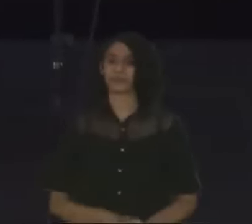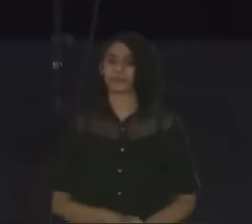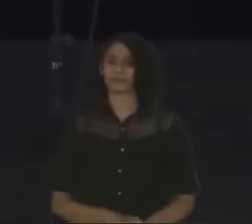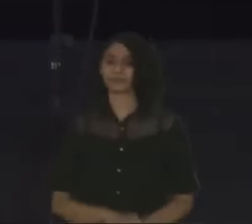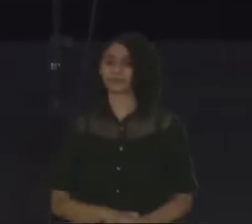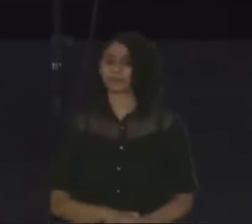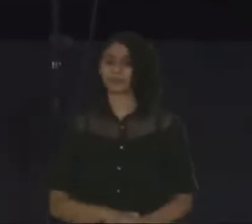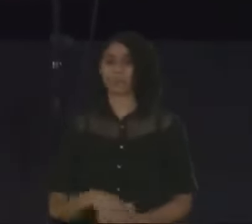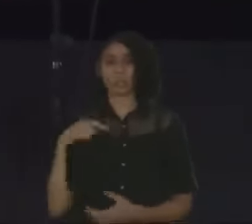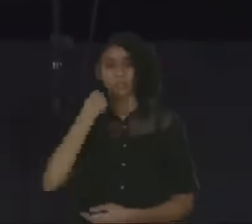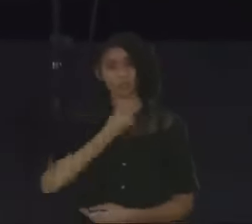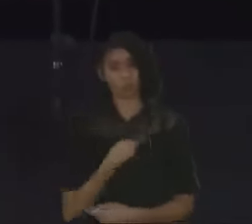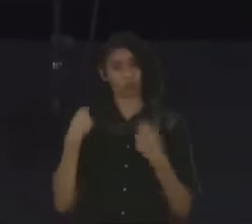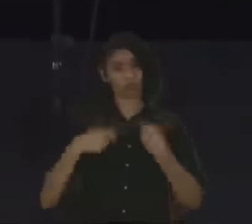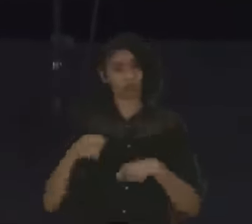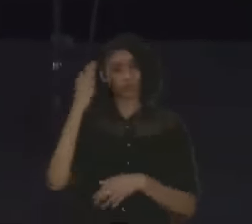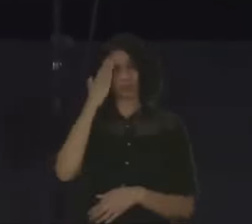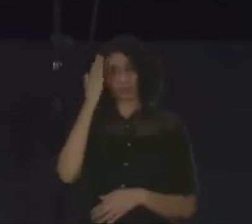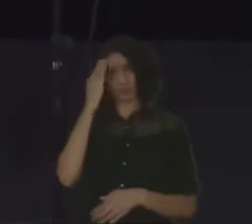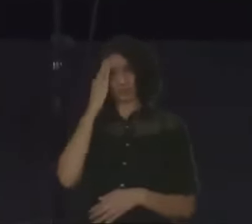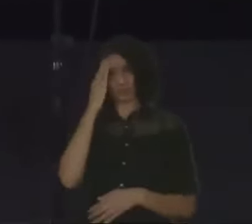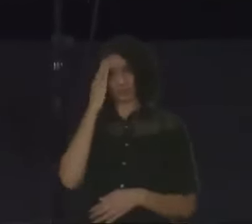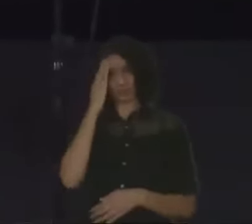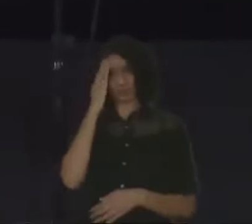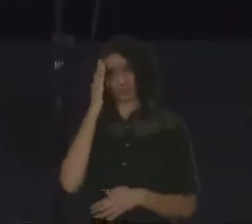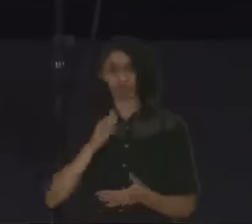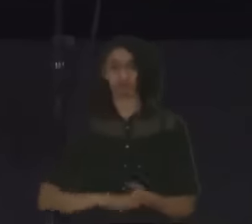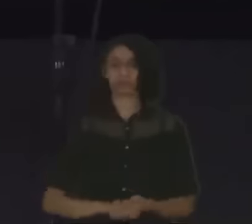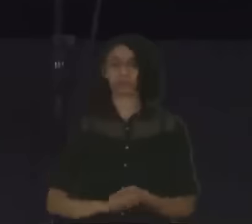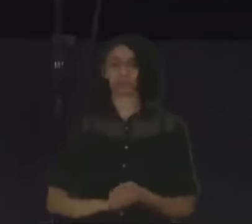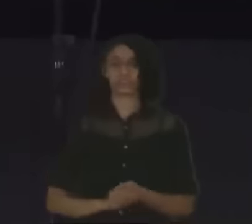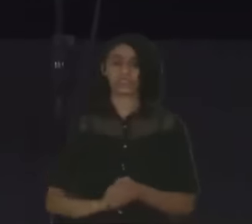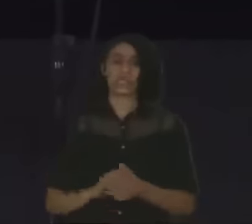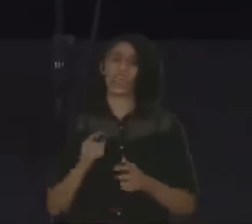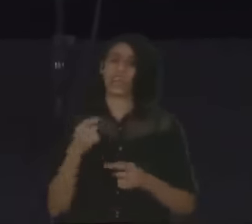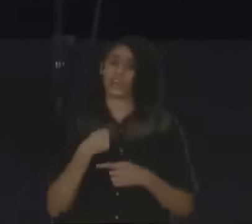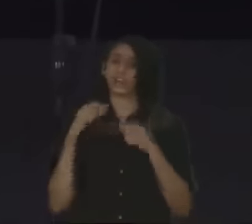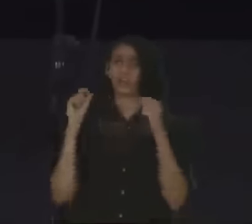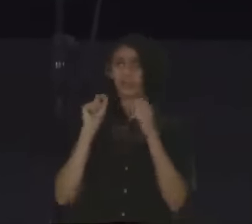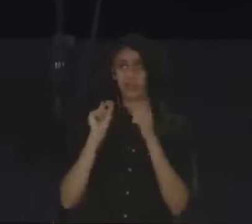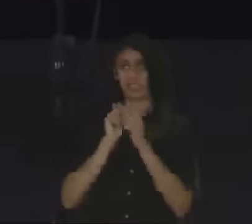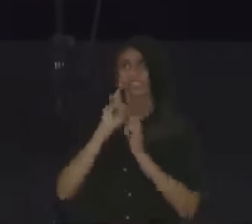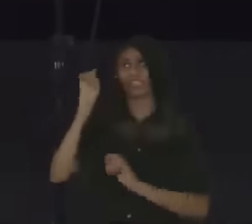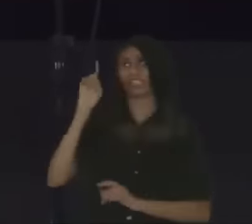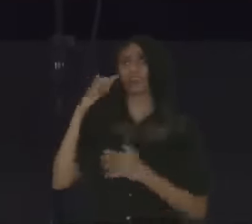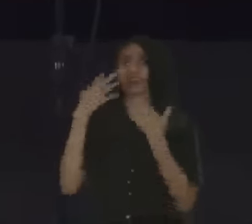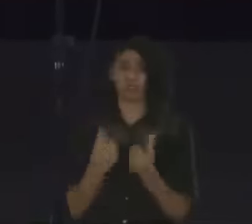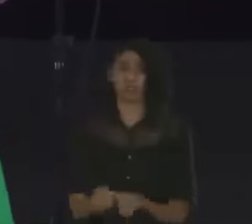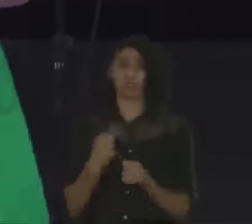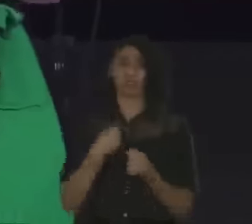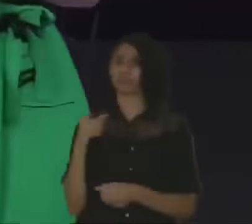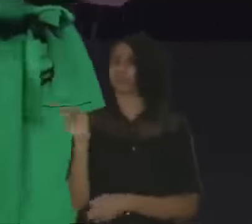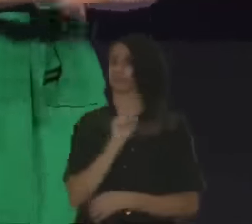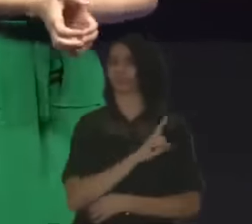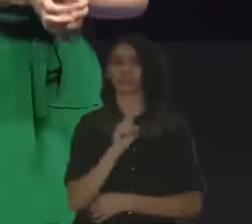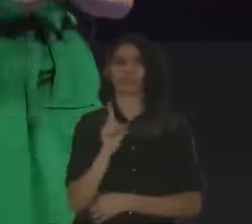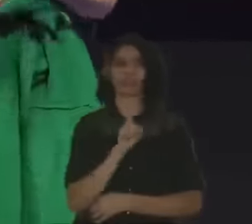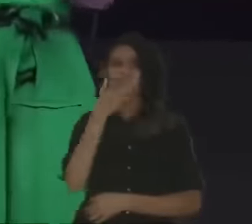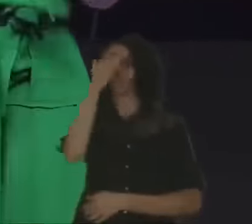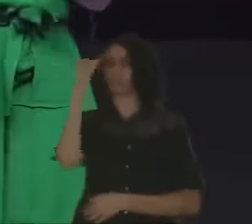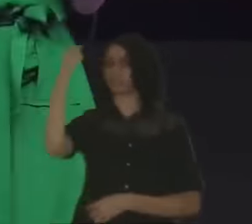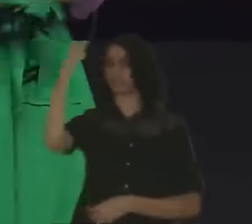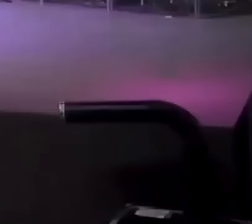nós precisamos entender não é assim que funciona muitas pessoas elas estão gastando o seu